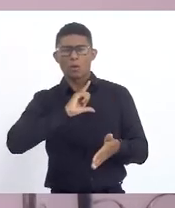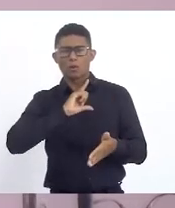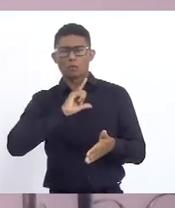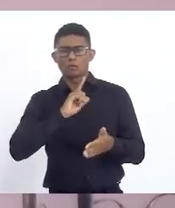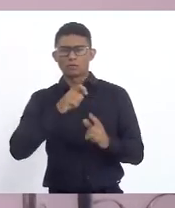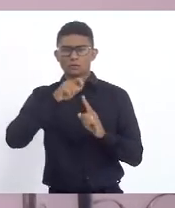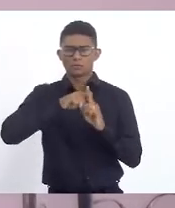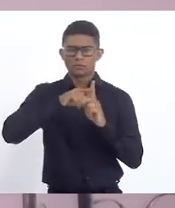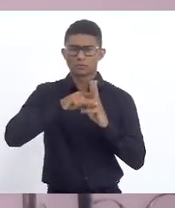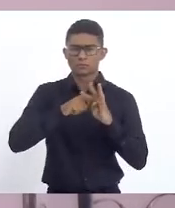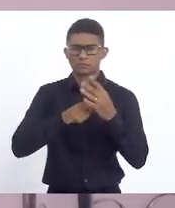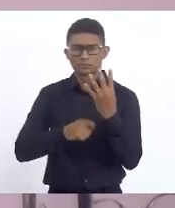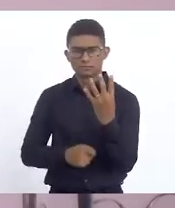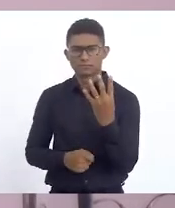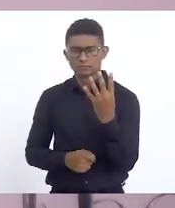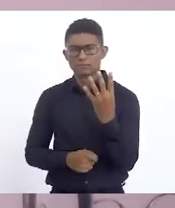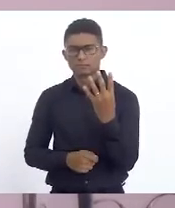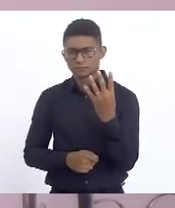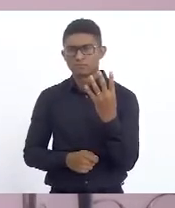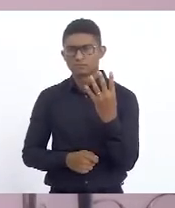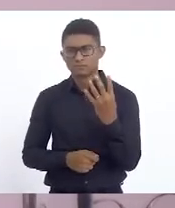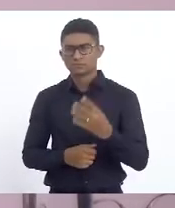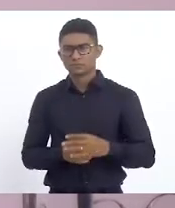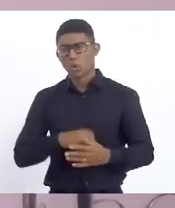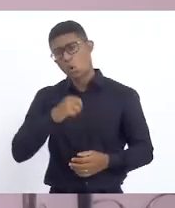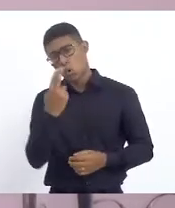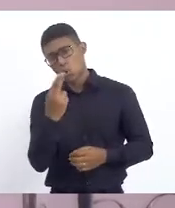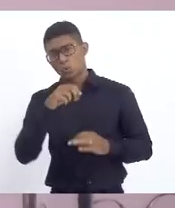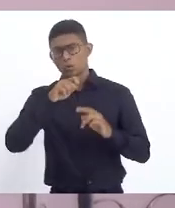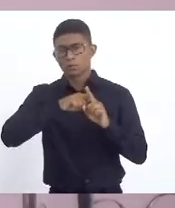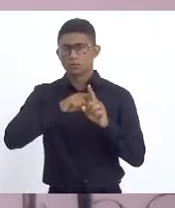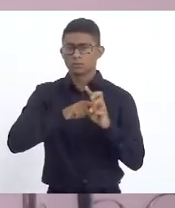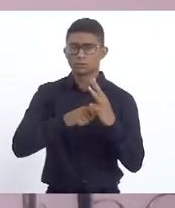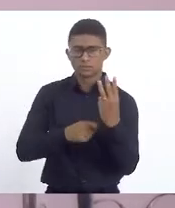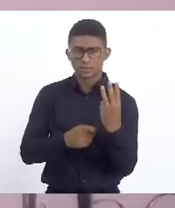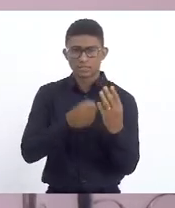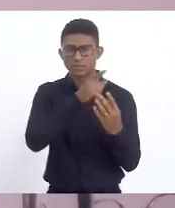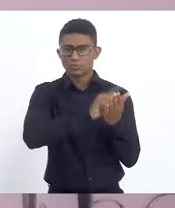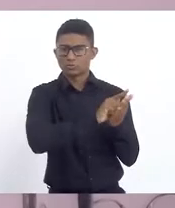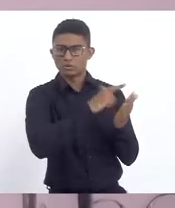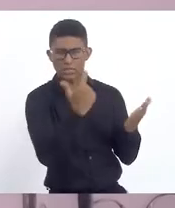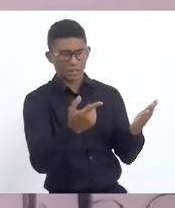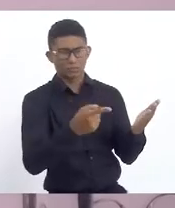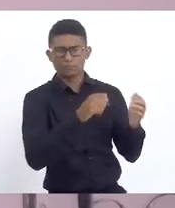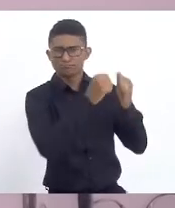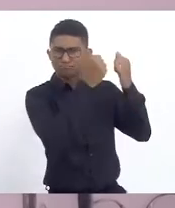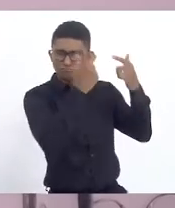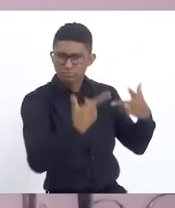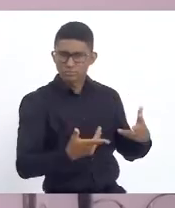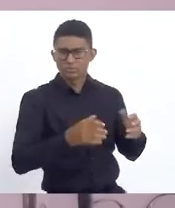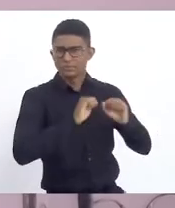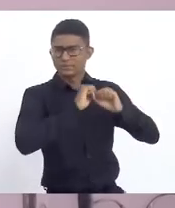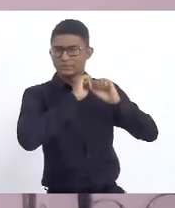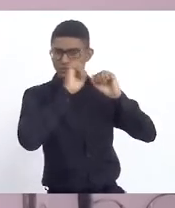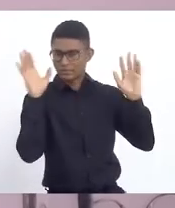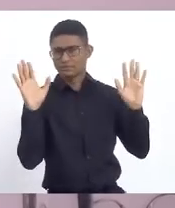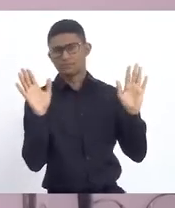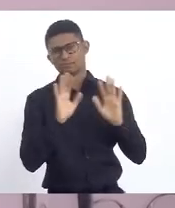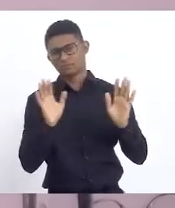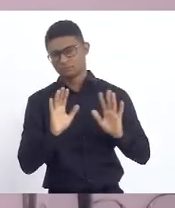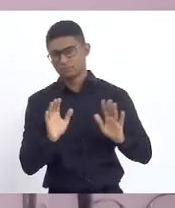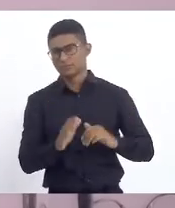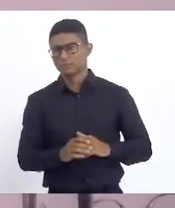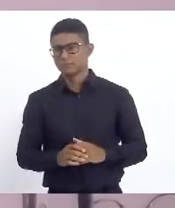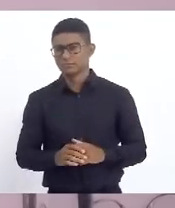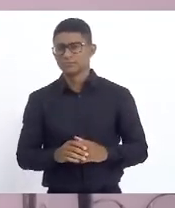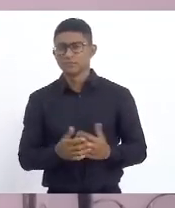4 meses. É. Ou 3. O jornal não é claro. Ora, isso parece